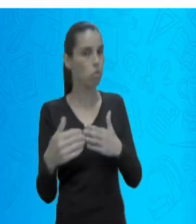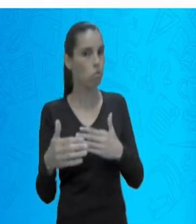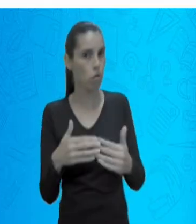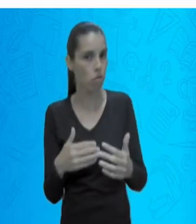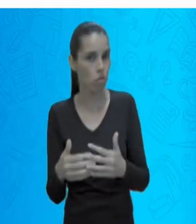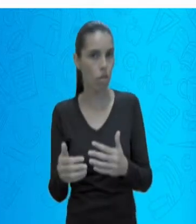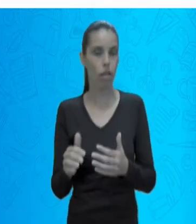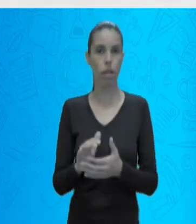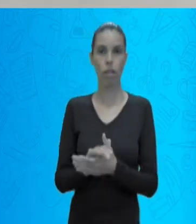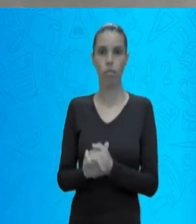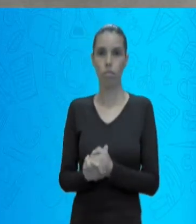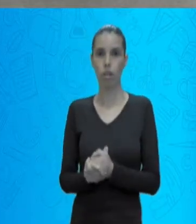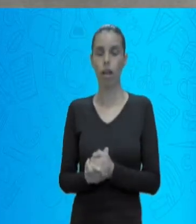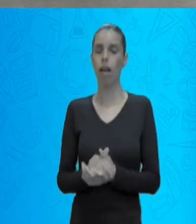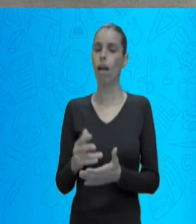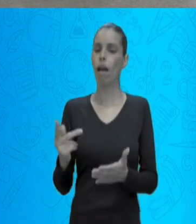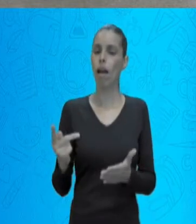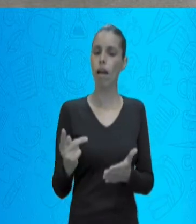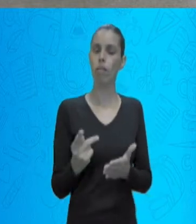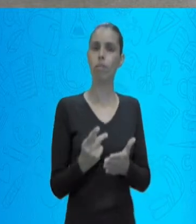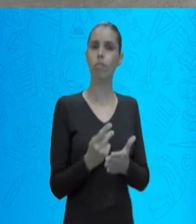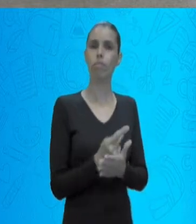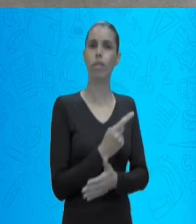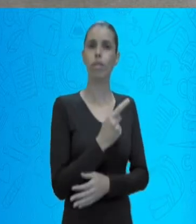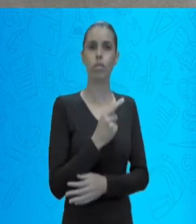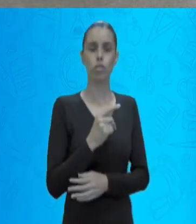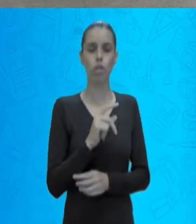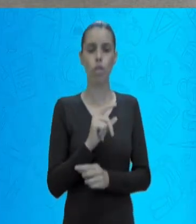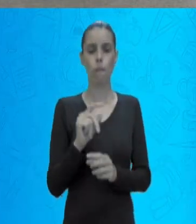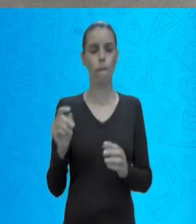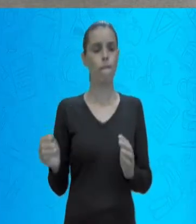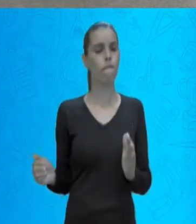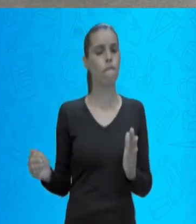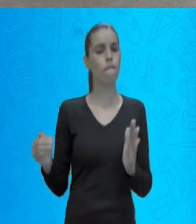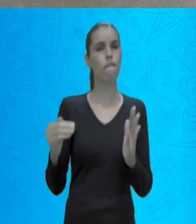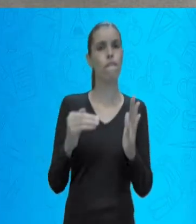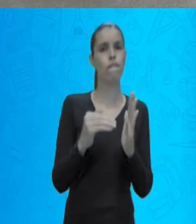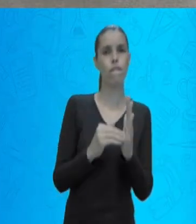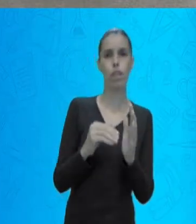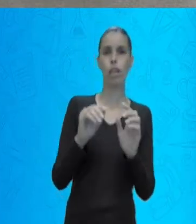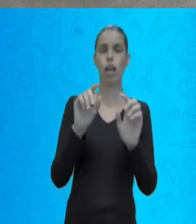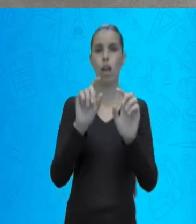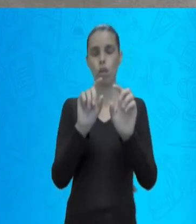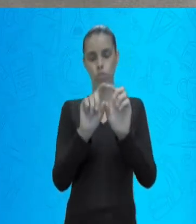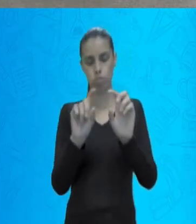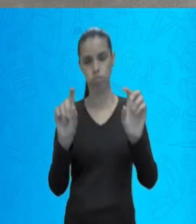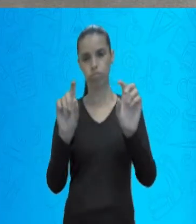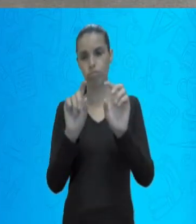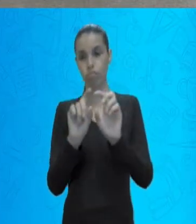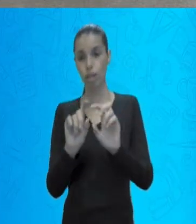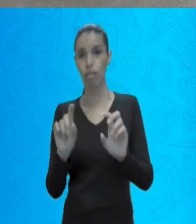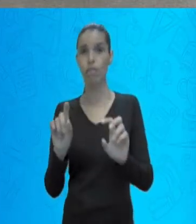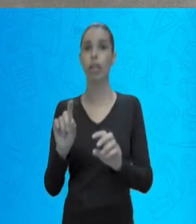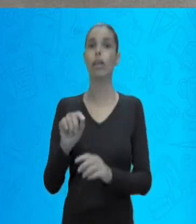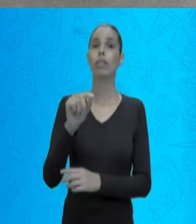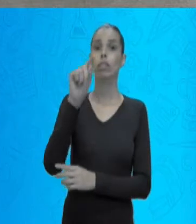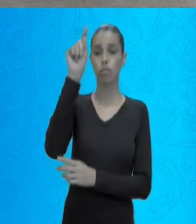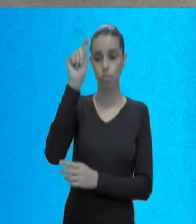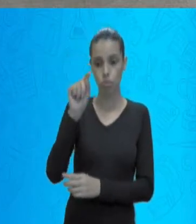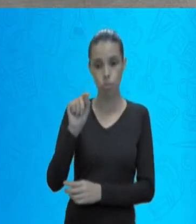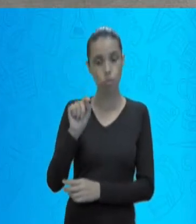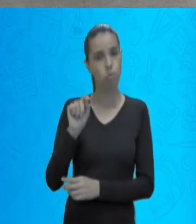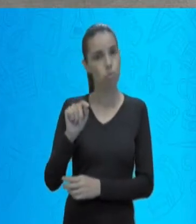parte escrita que aparecem algum desses sinais? E aí agora a gente vai falar um pouco sobre eles, o significado, para que